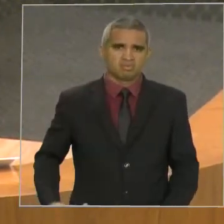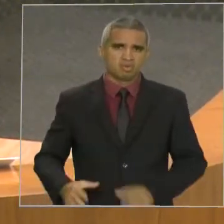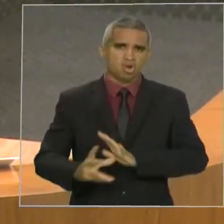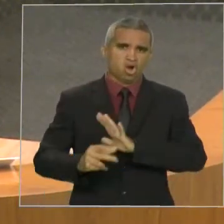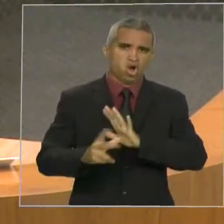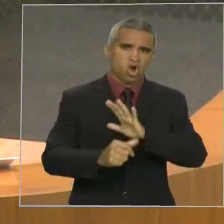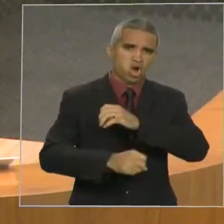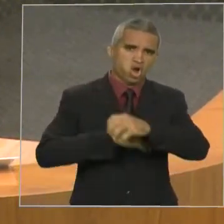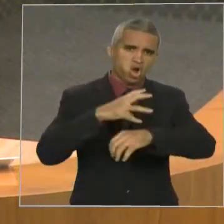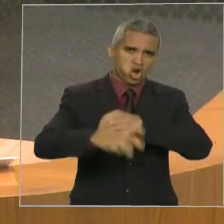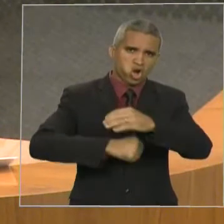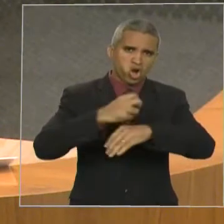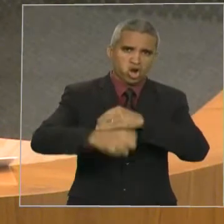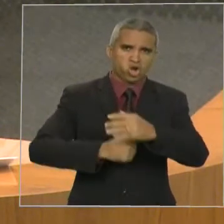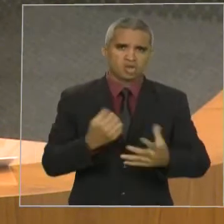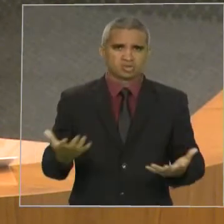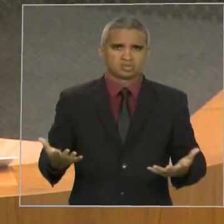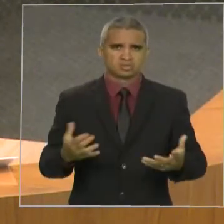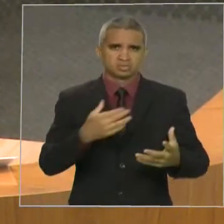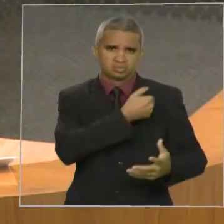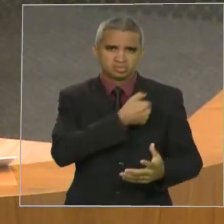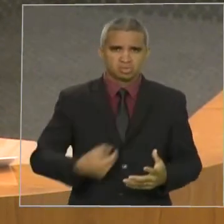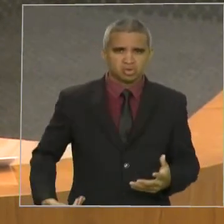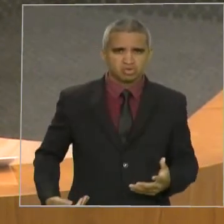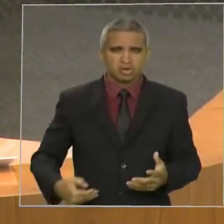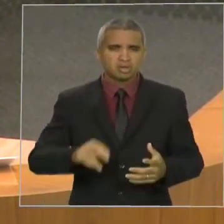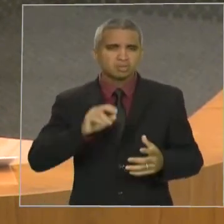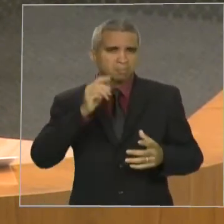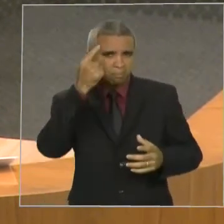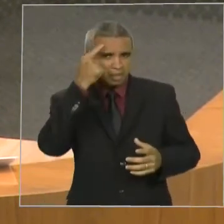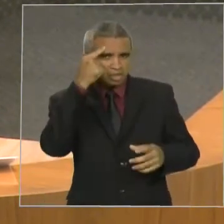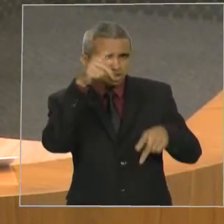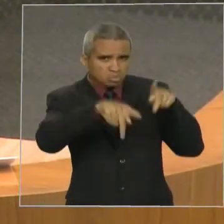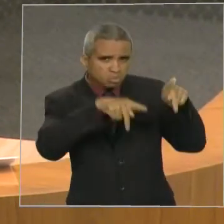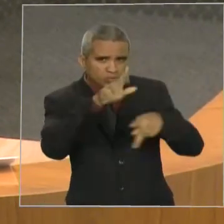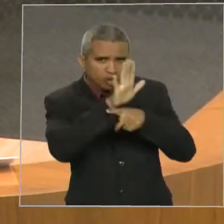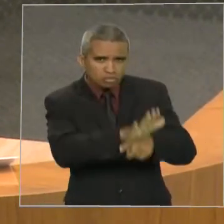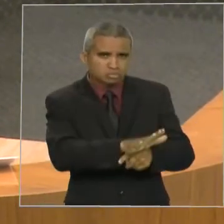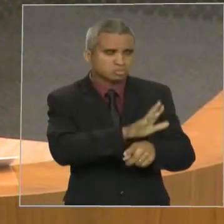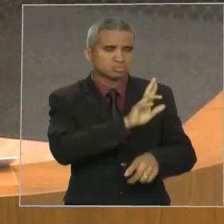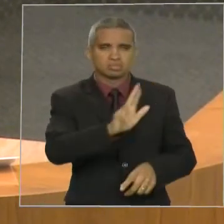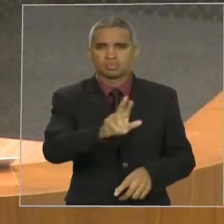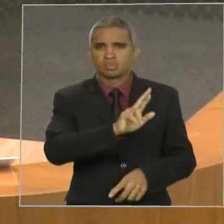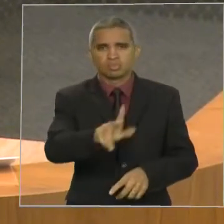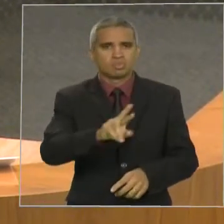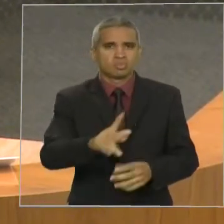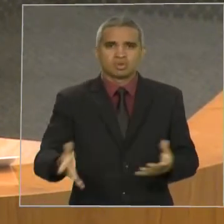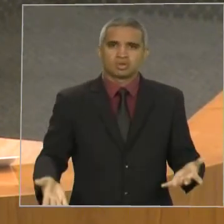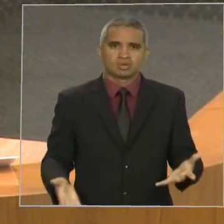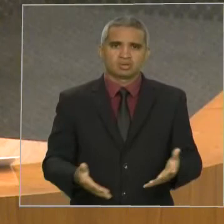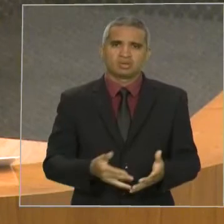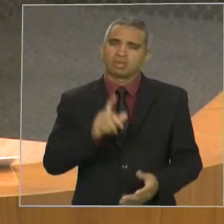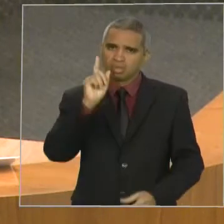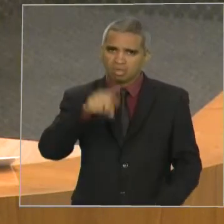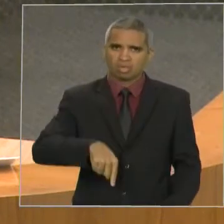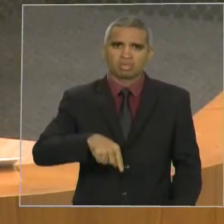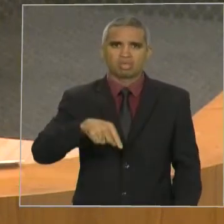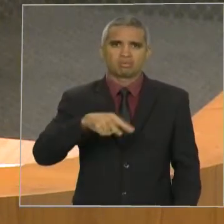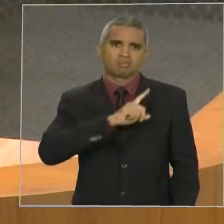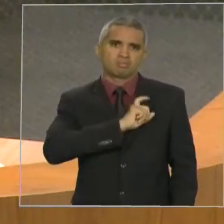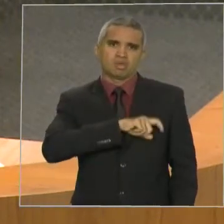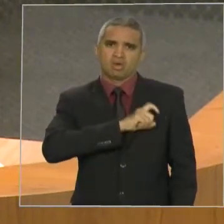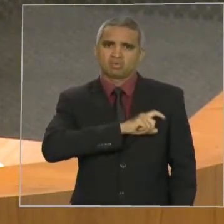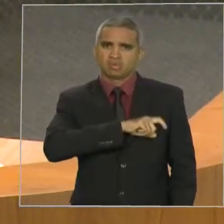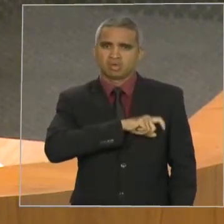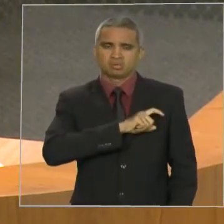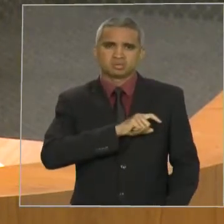no povo, um governo que não tem olhos, deputada Graça, para a população, é uma maldade que nós